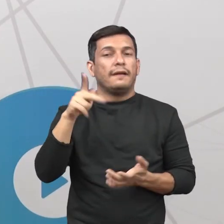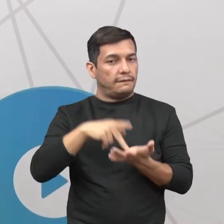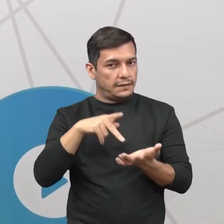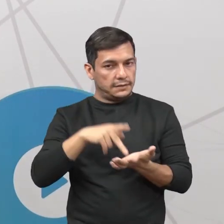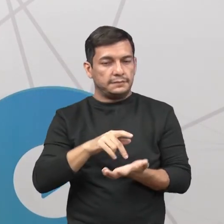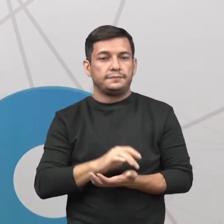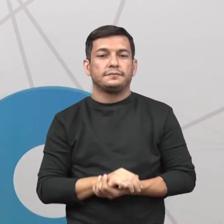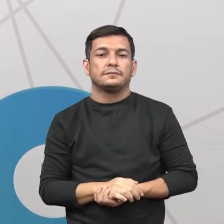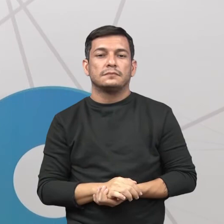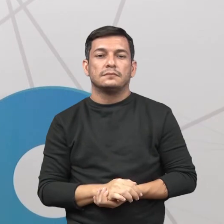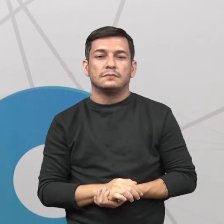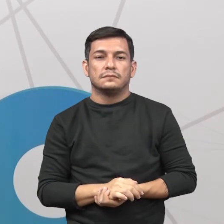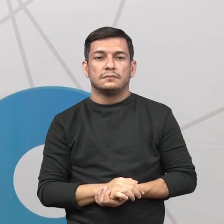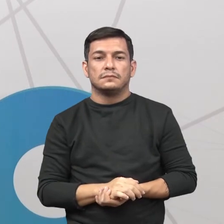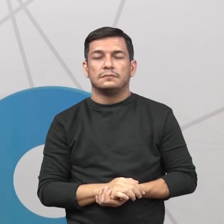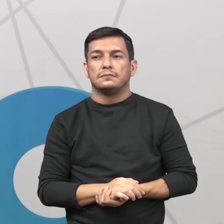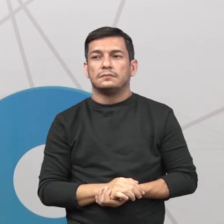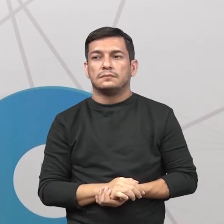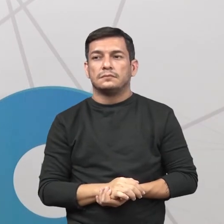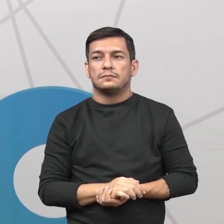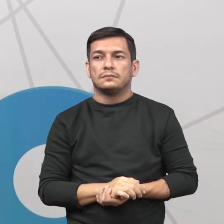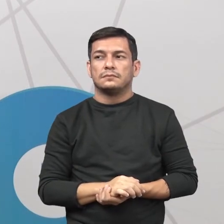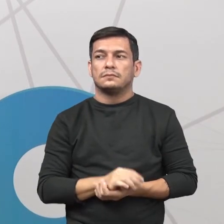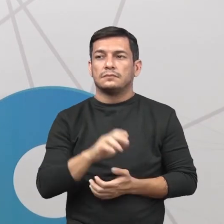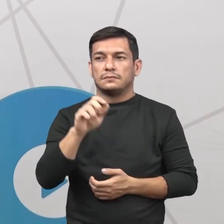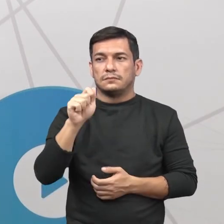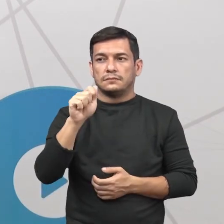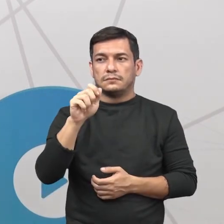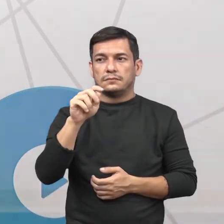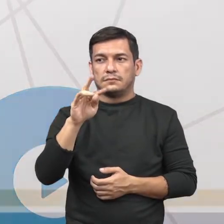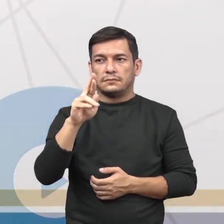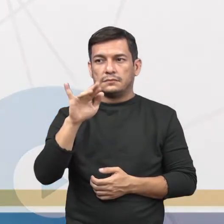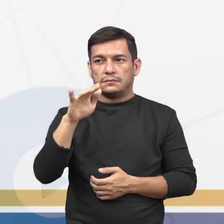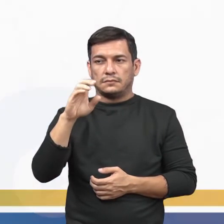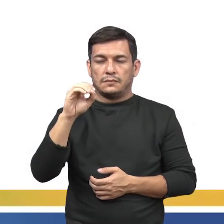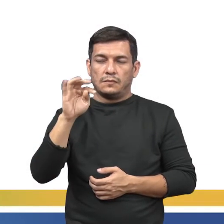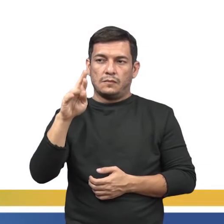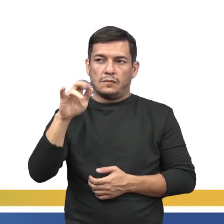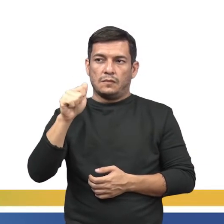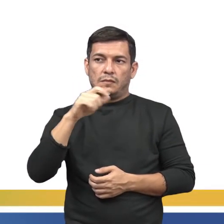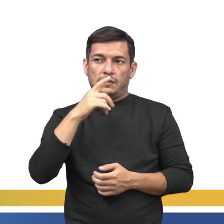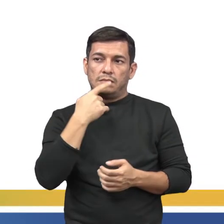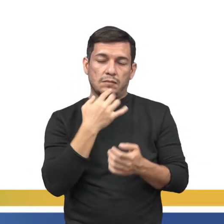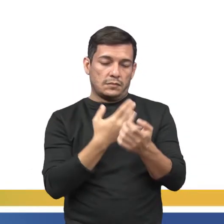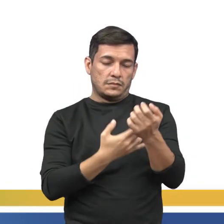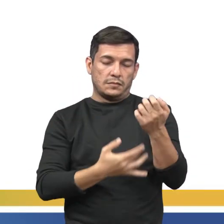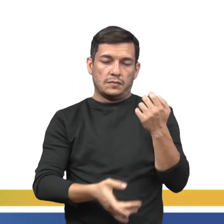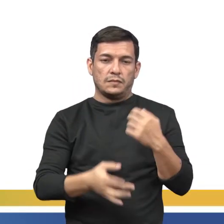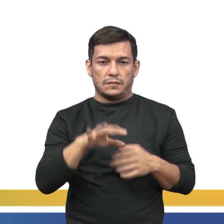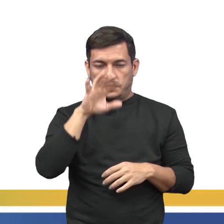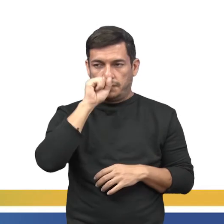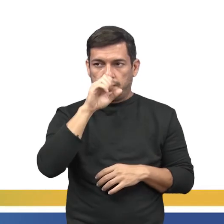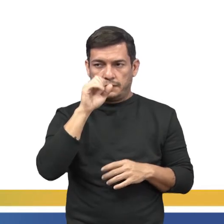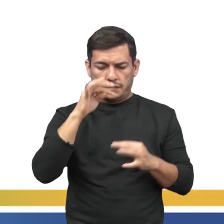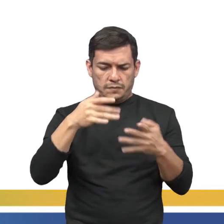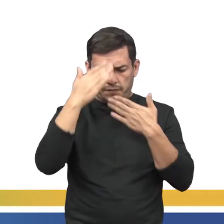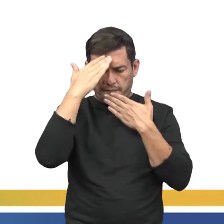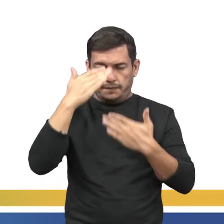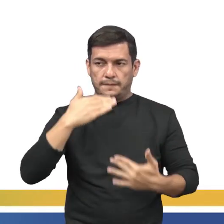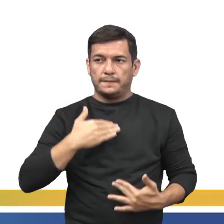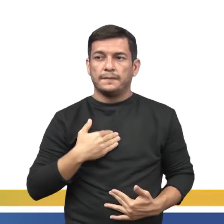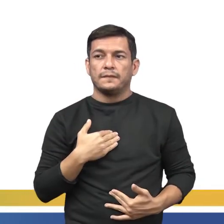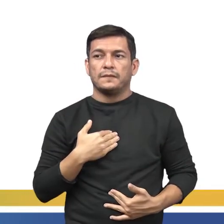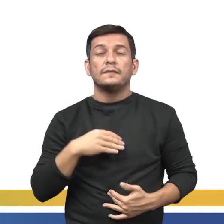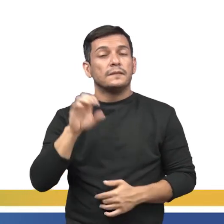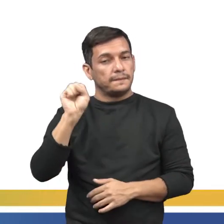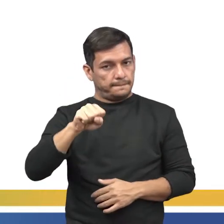coração. Então, a segunda proposição também está certa. A artéria aorta leva o sangue